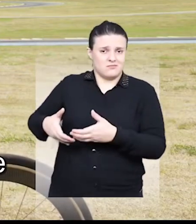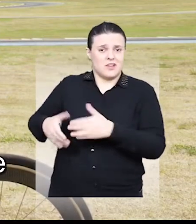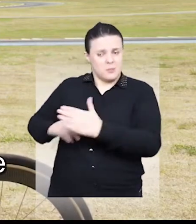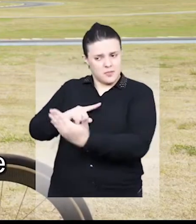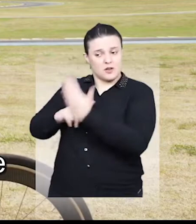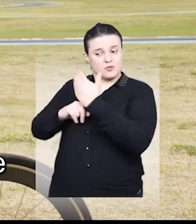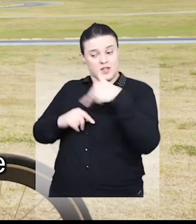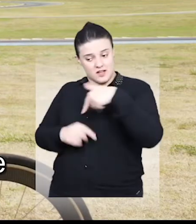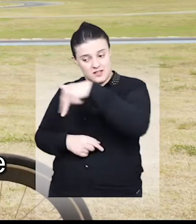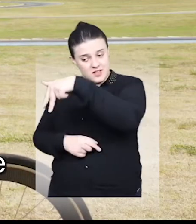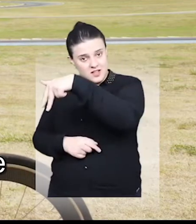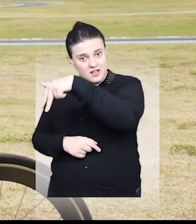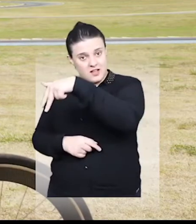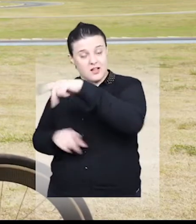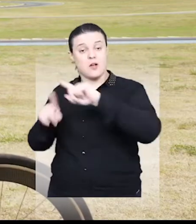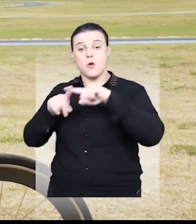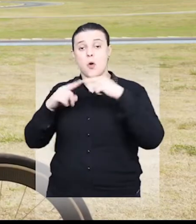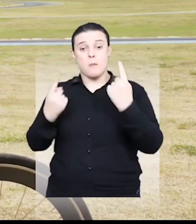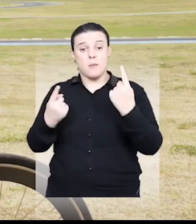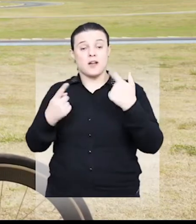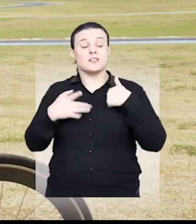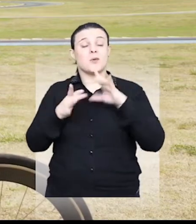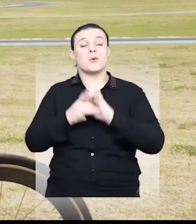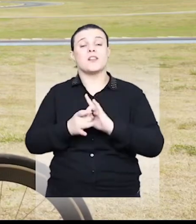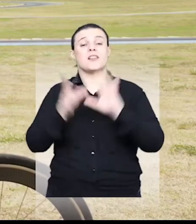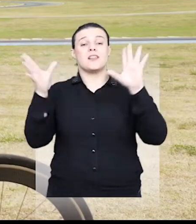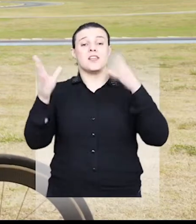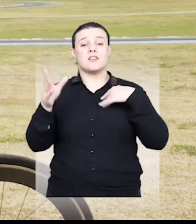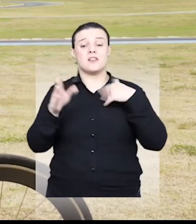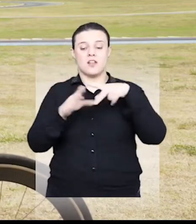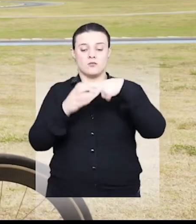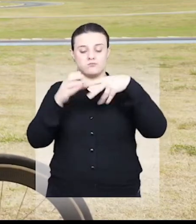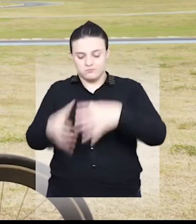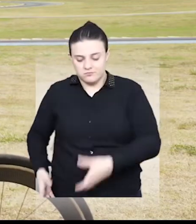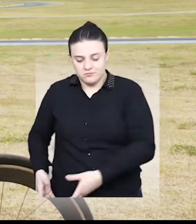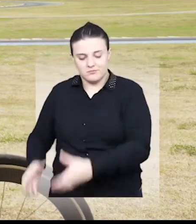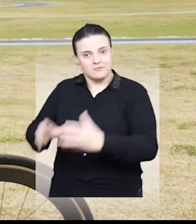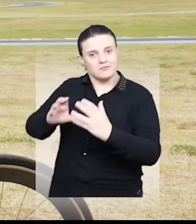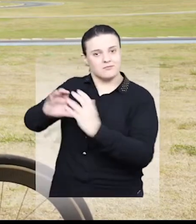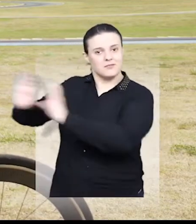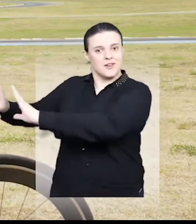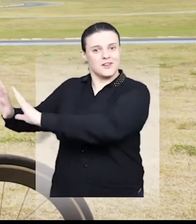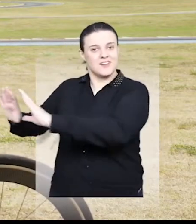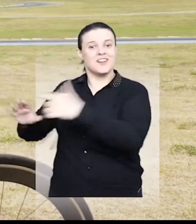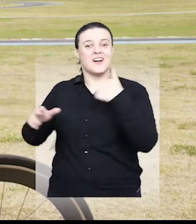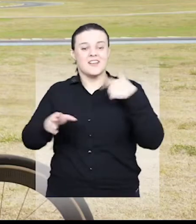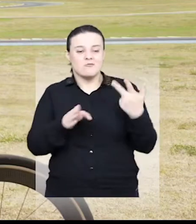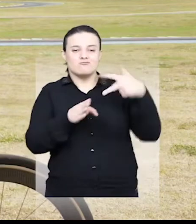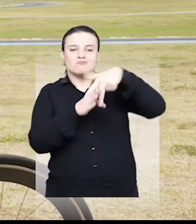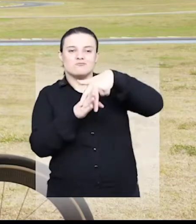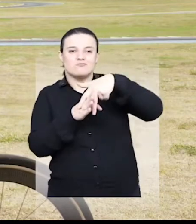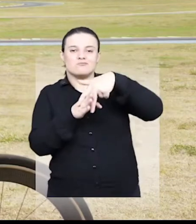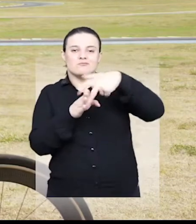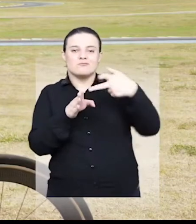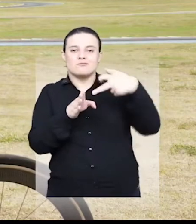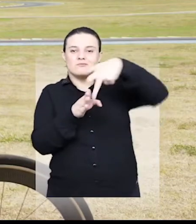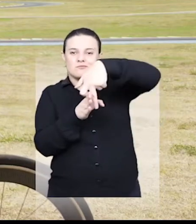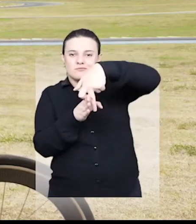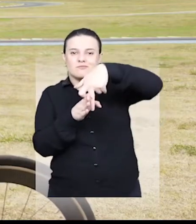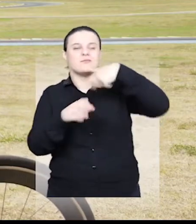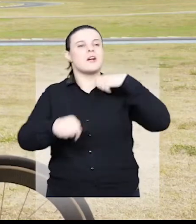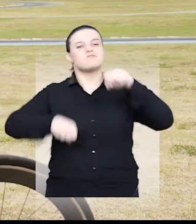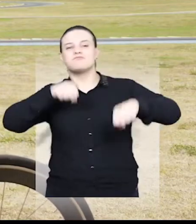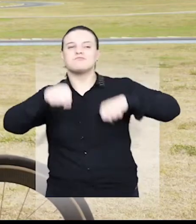ali para me ajudar a caminhar, porém eu me sinto livre é quando eu estou sem ela, e lá em cima da bicicleta eu me sinto livre